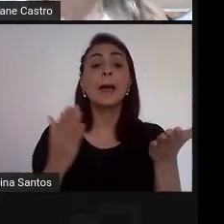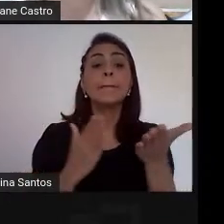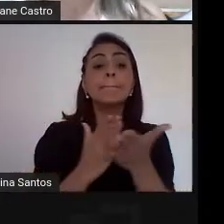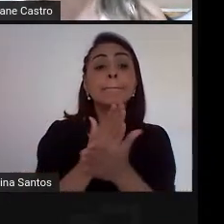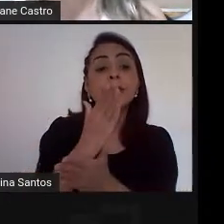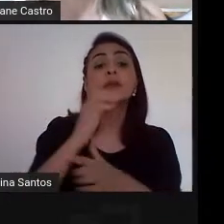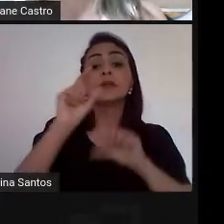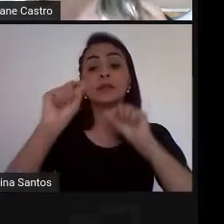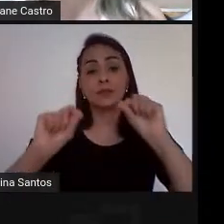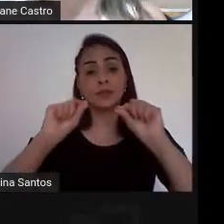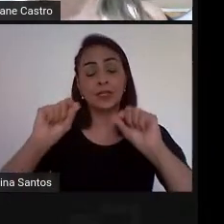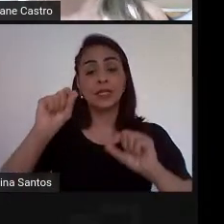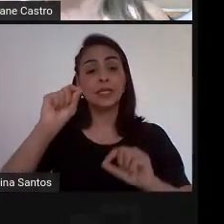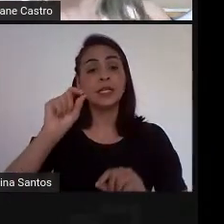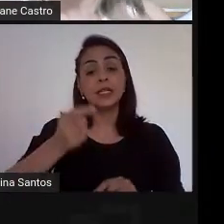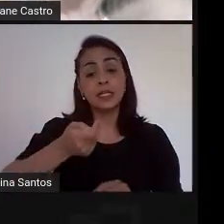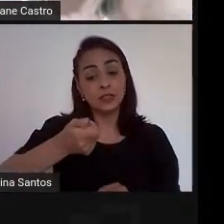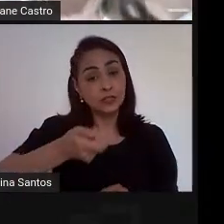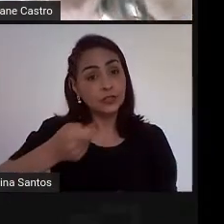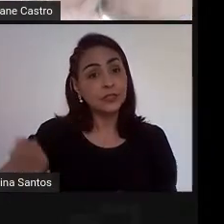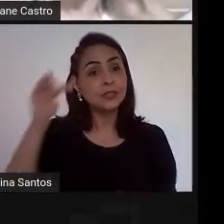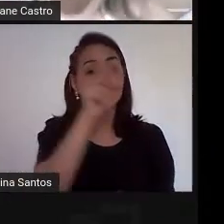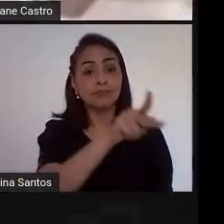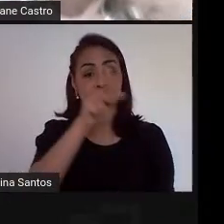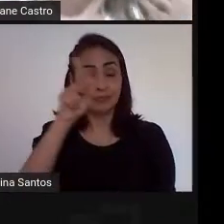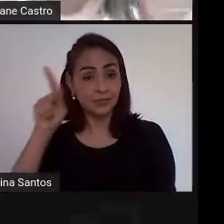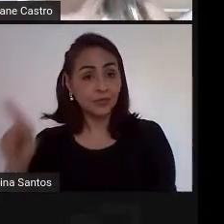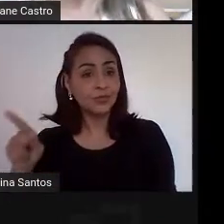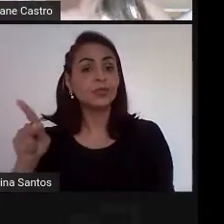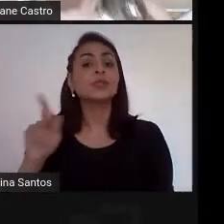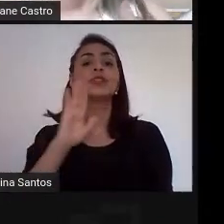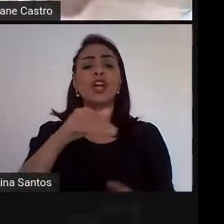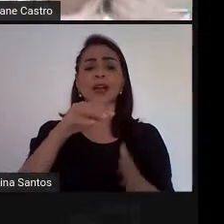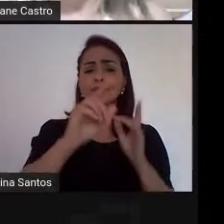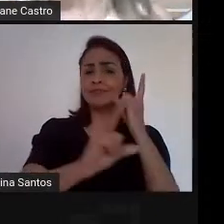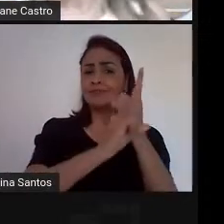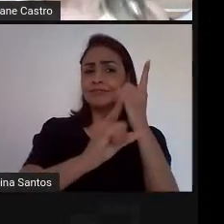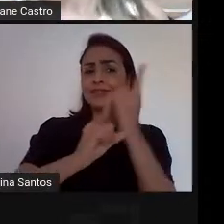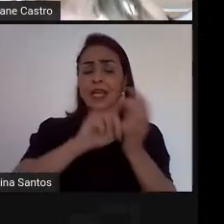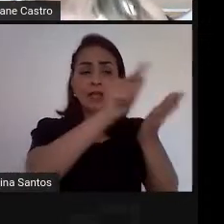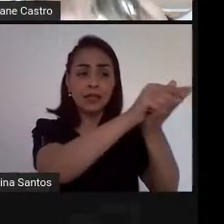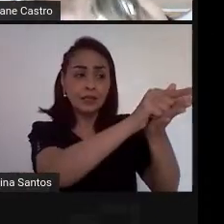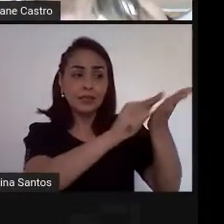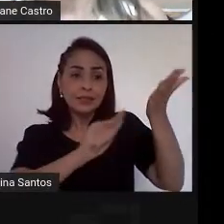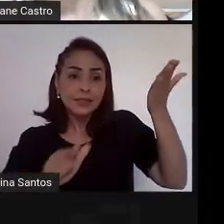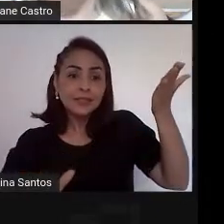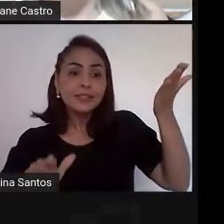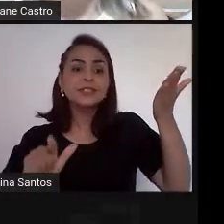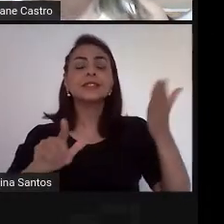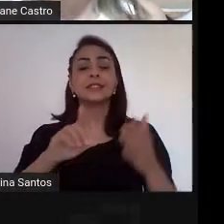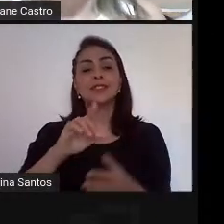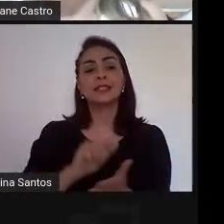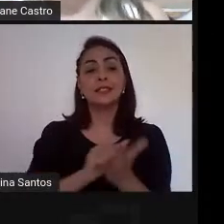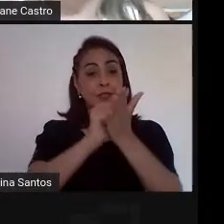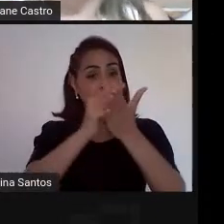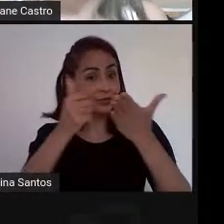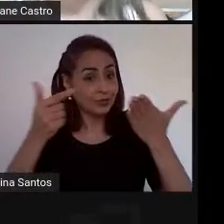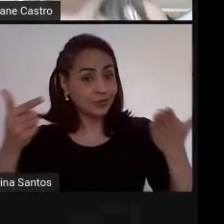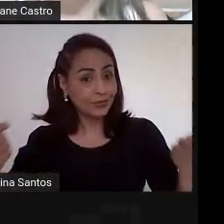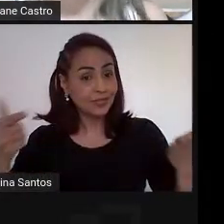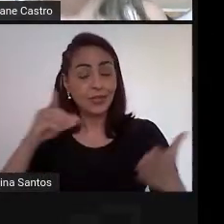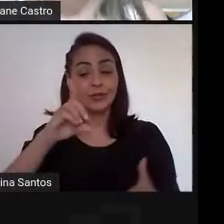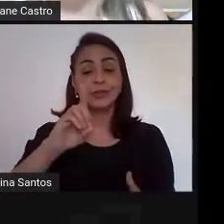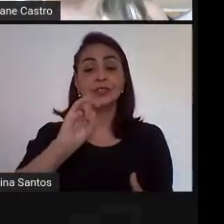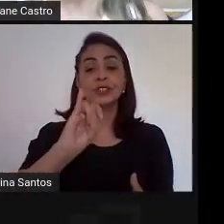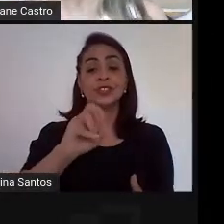as indicações dos professores, inclusive, encontrei listas no diário oficial, com o nome dos professores, inclusive o nome da